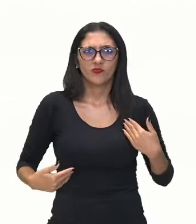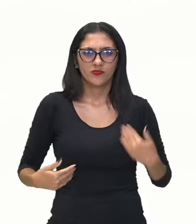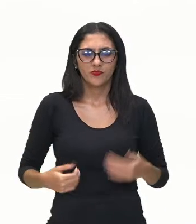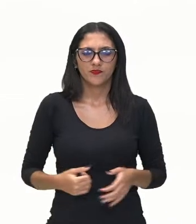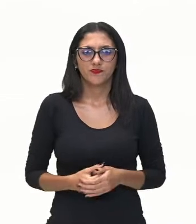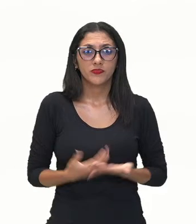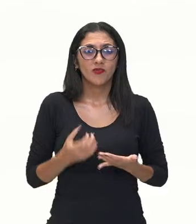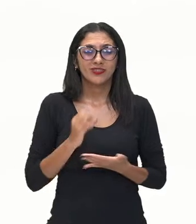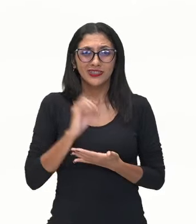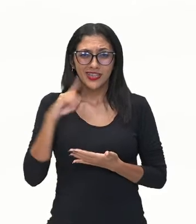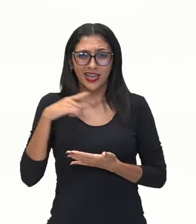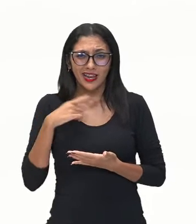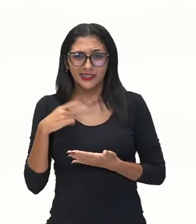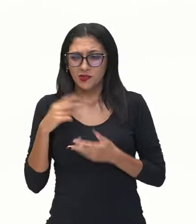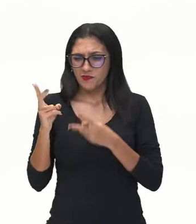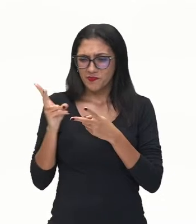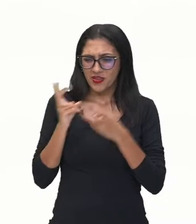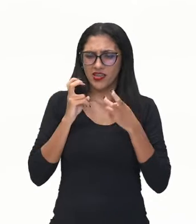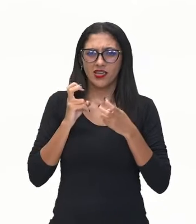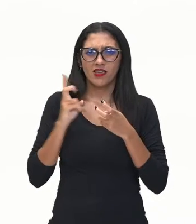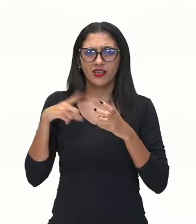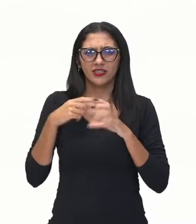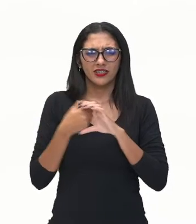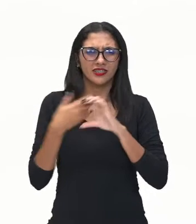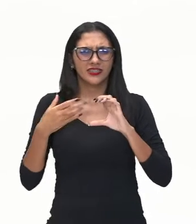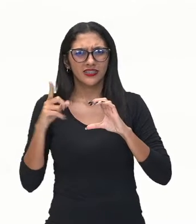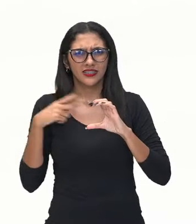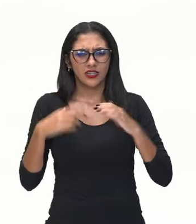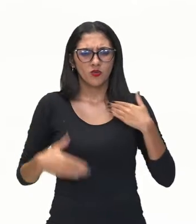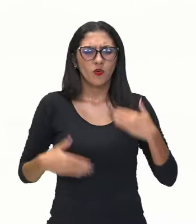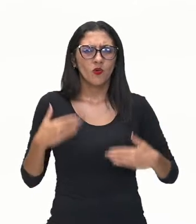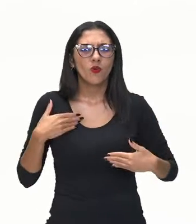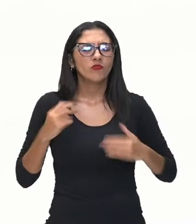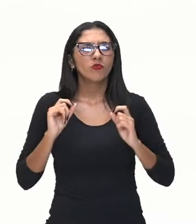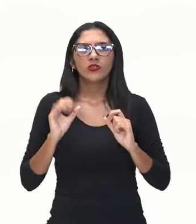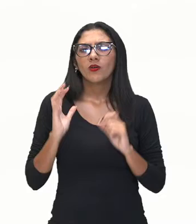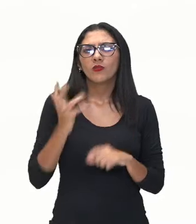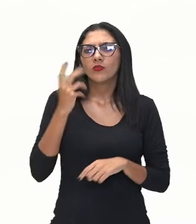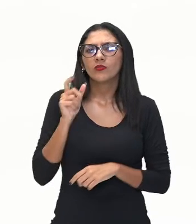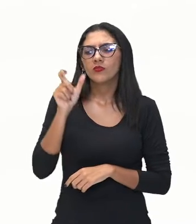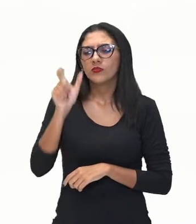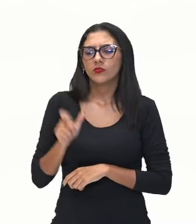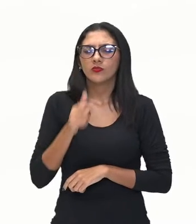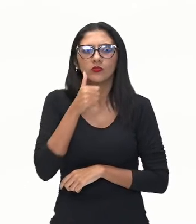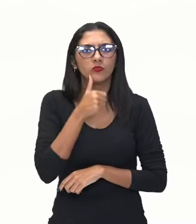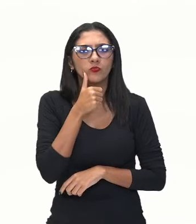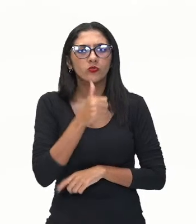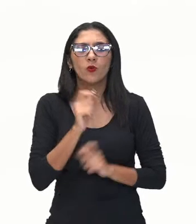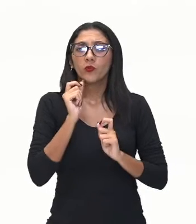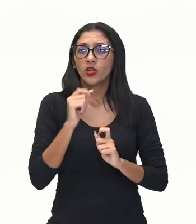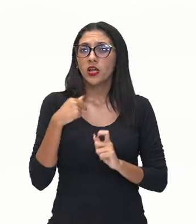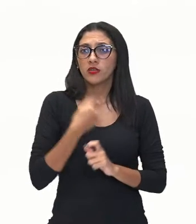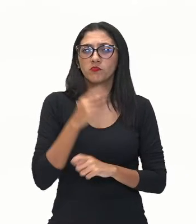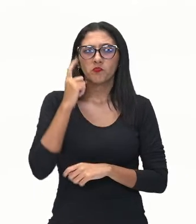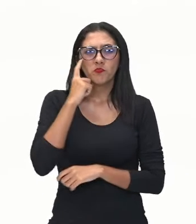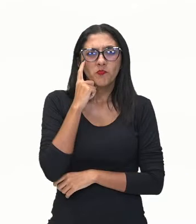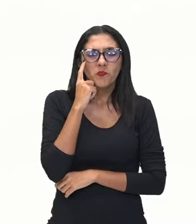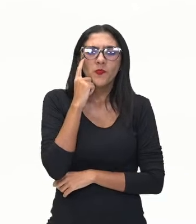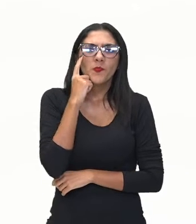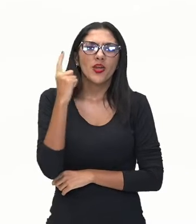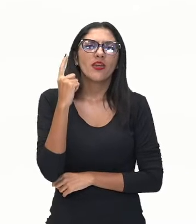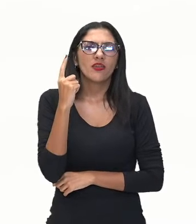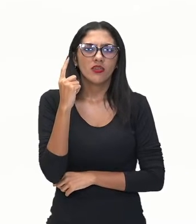coisa aconteceu. O que será que aconteceu? O que é que eu posso inferir? O que é que eu posso deduzir do que